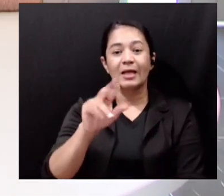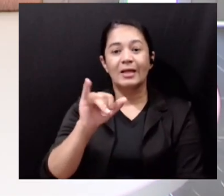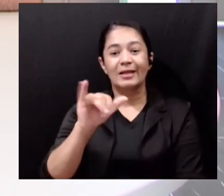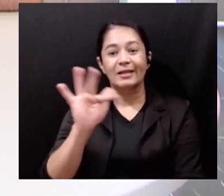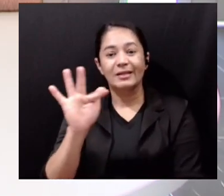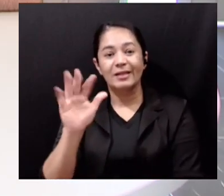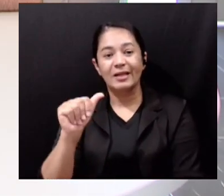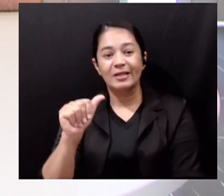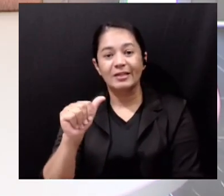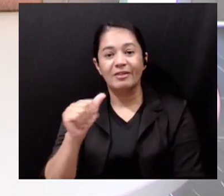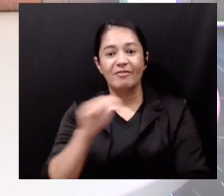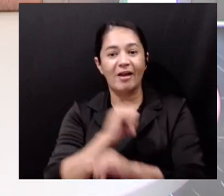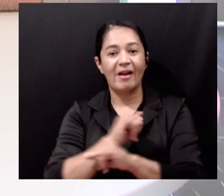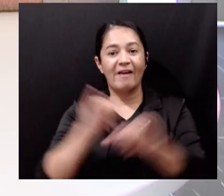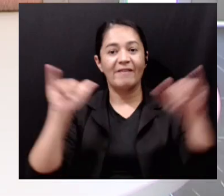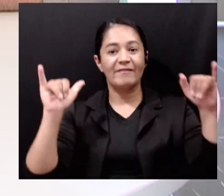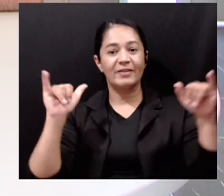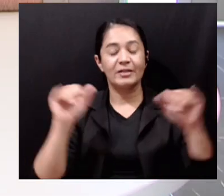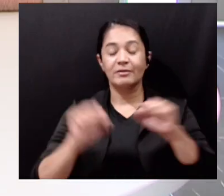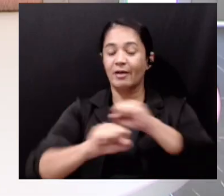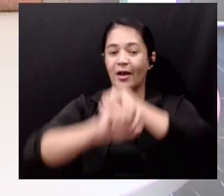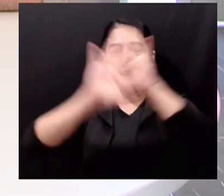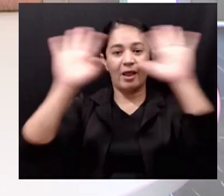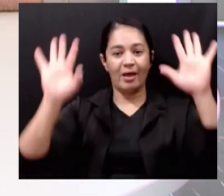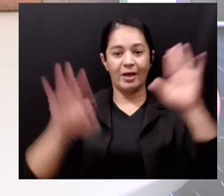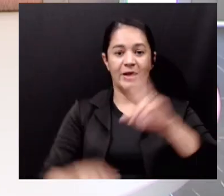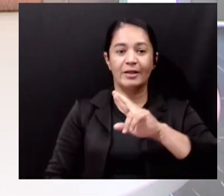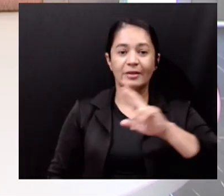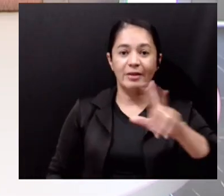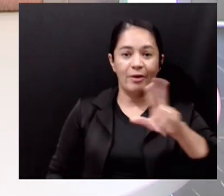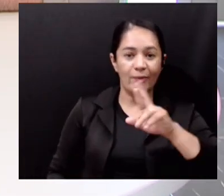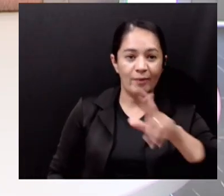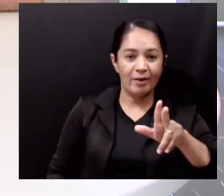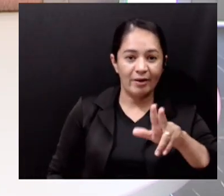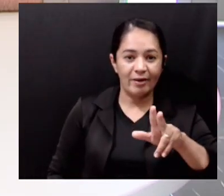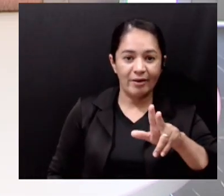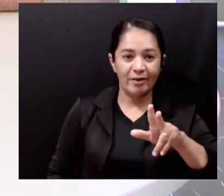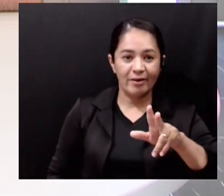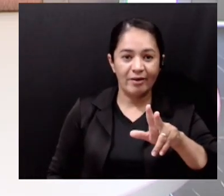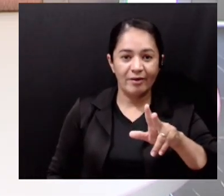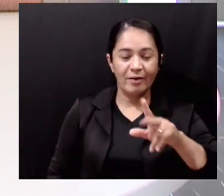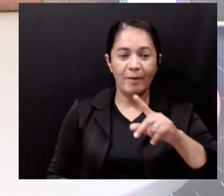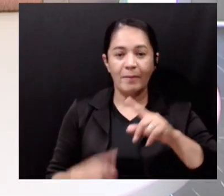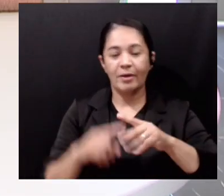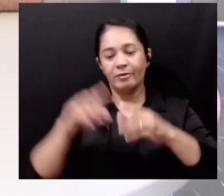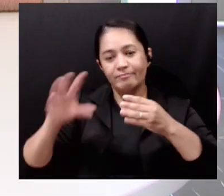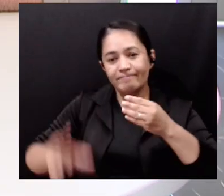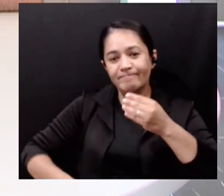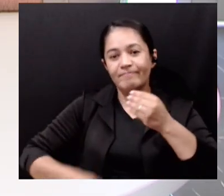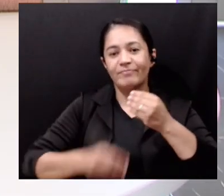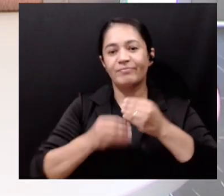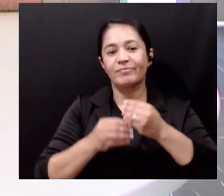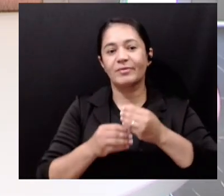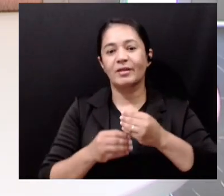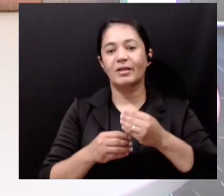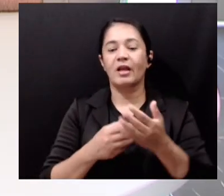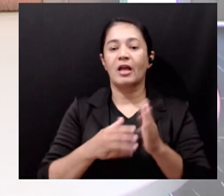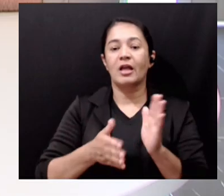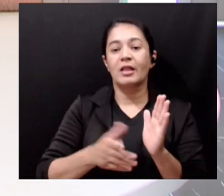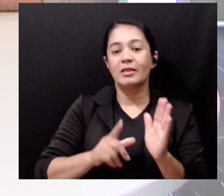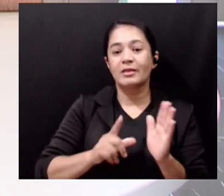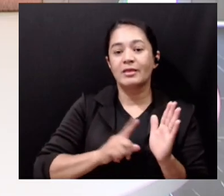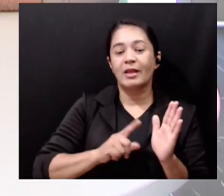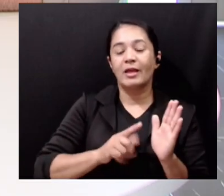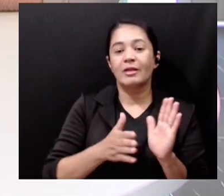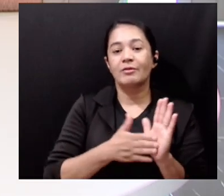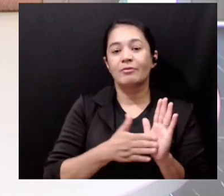comunicado de uma forma clara para o cliente, de forma que ele perceba que a inclusão daquele novo serviço vai implicar numa cobrança de uma tarifa maior.